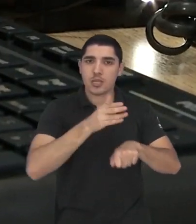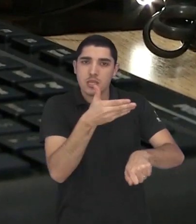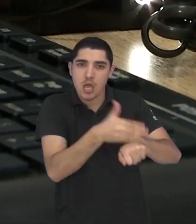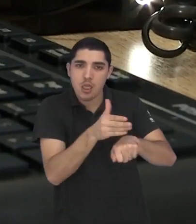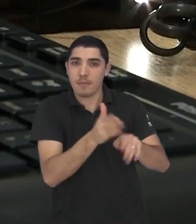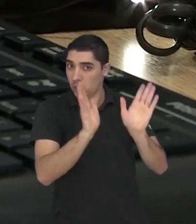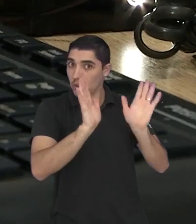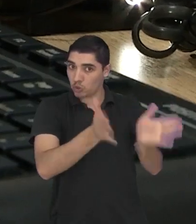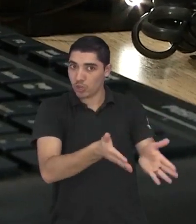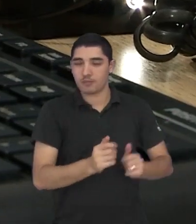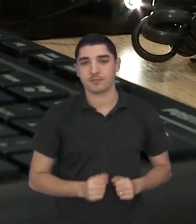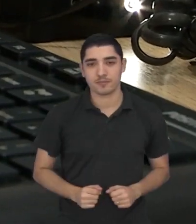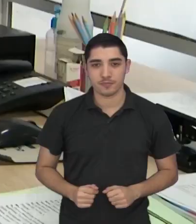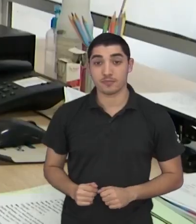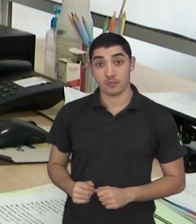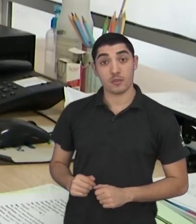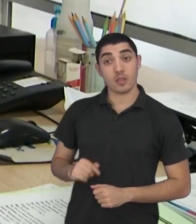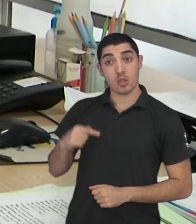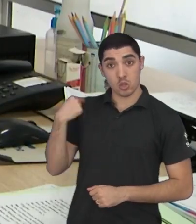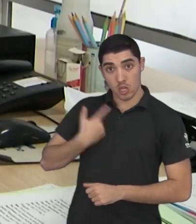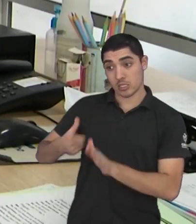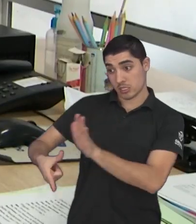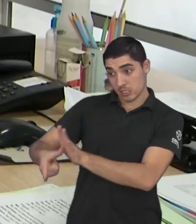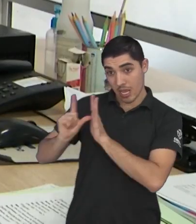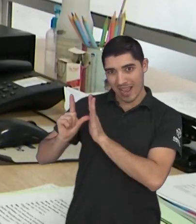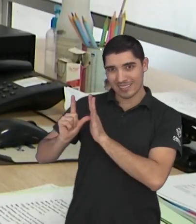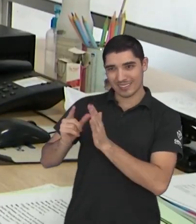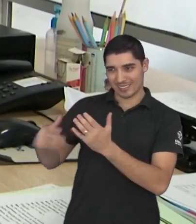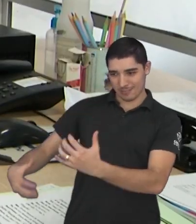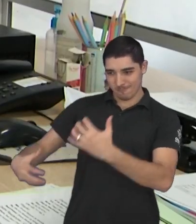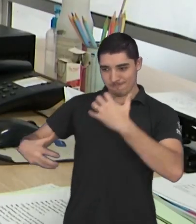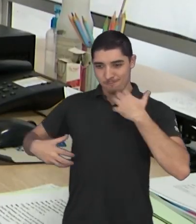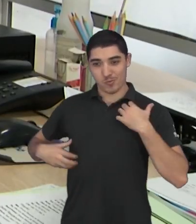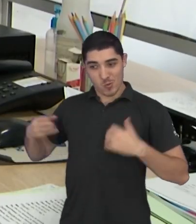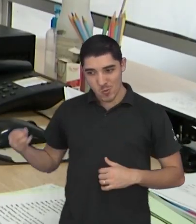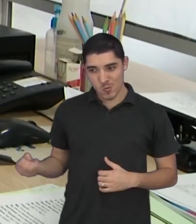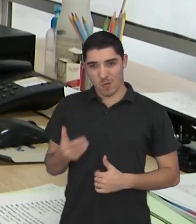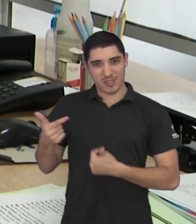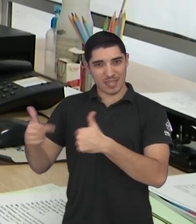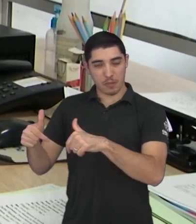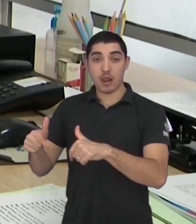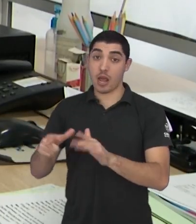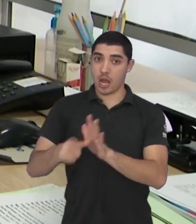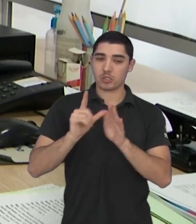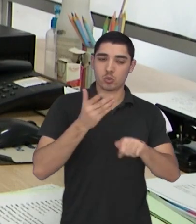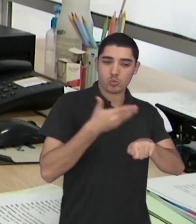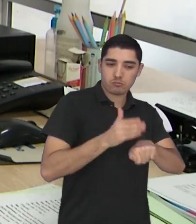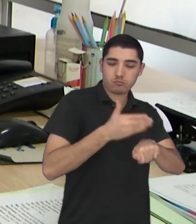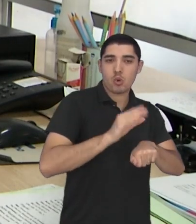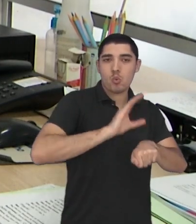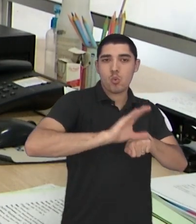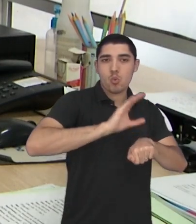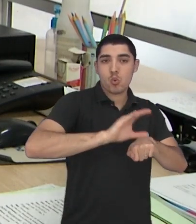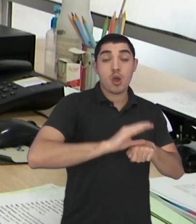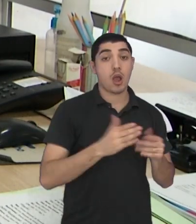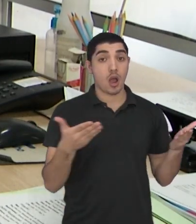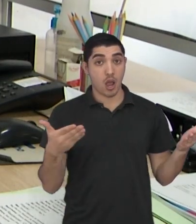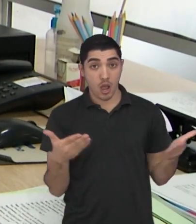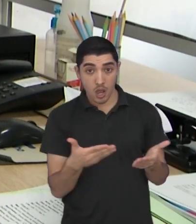dos moradores, a responsabilidade dos moradores e a responsabilidade do poder público. Eu acho que tem que fazer uma força-tarefa para que